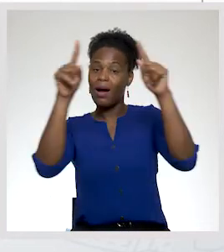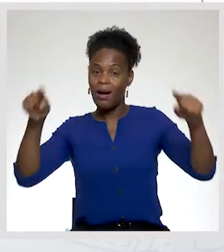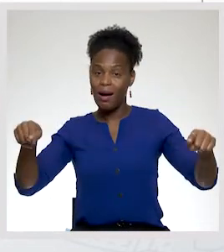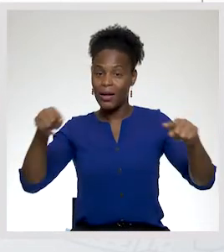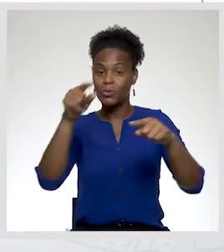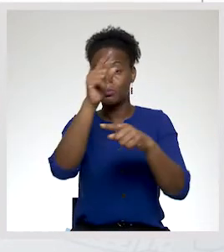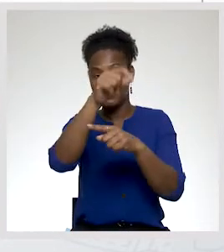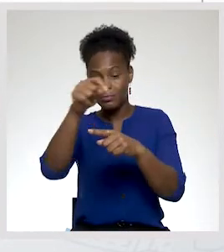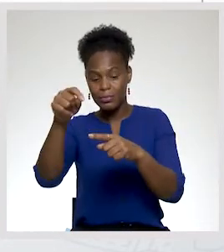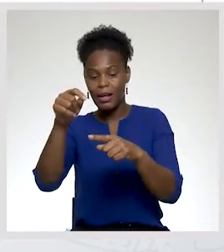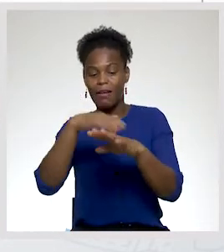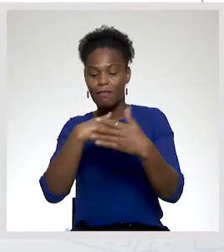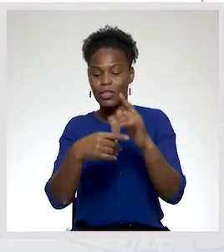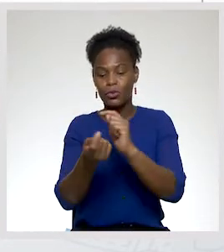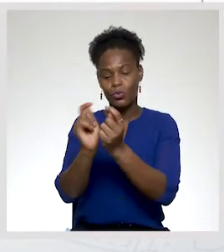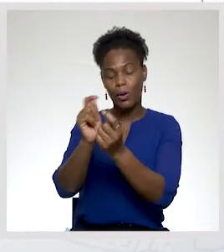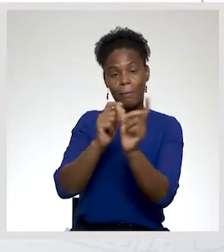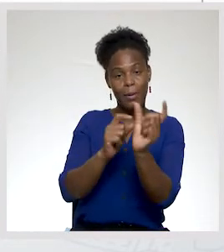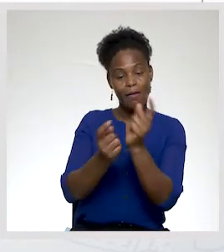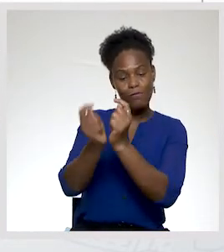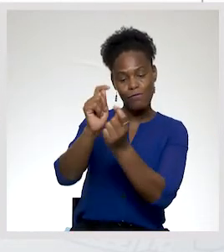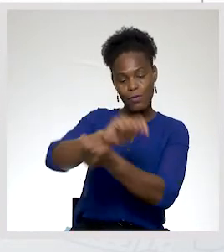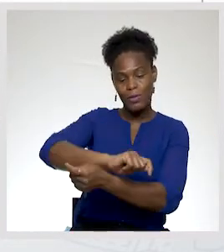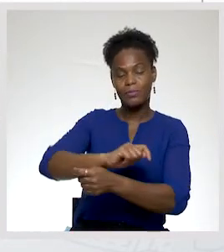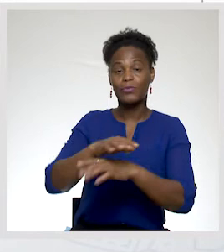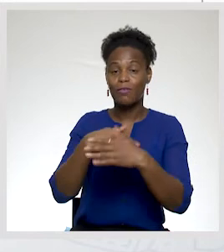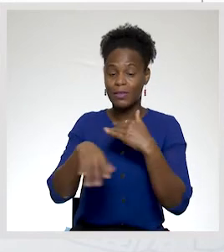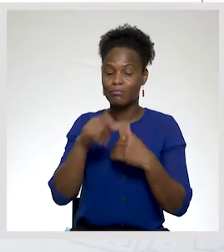quadro fazendo as transformações possíveis.